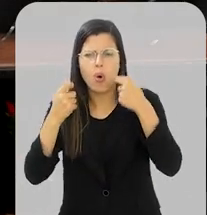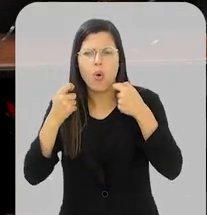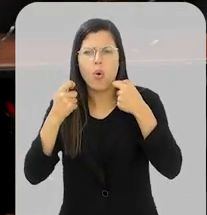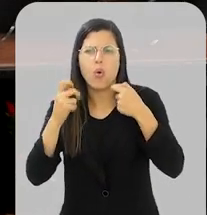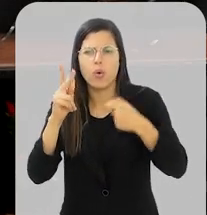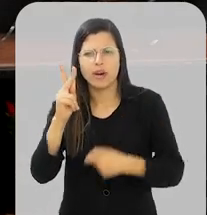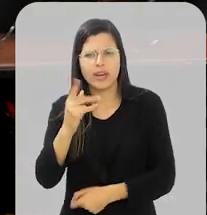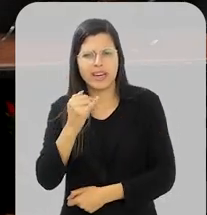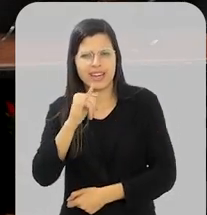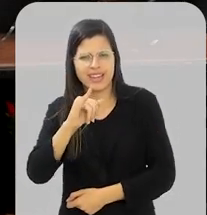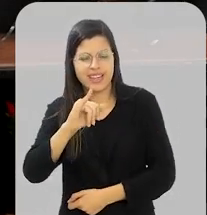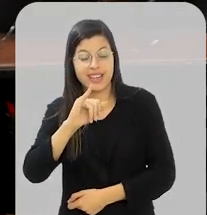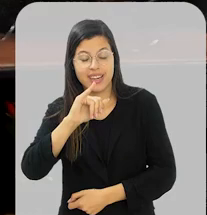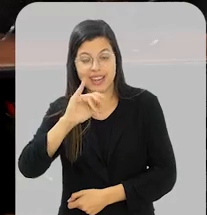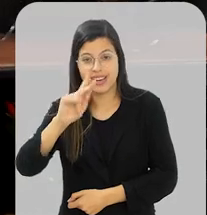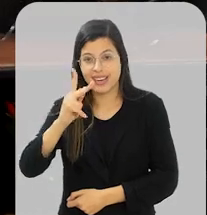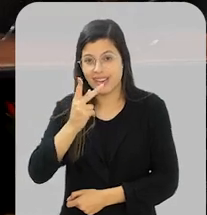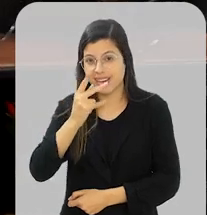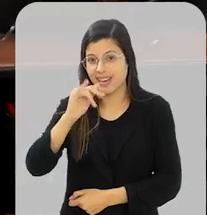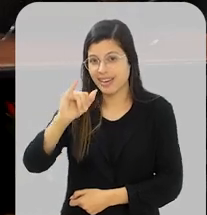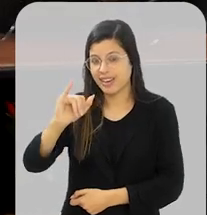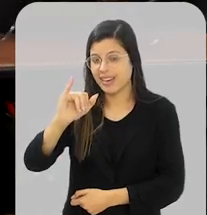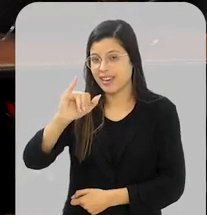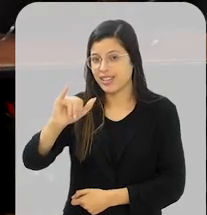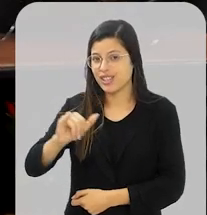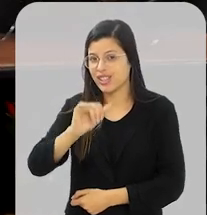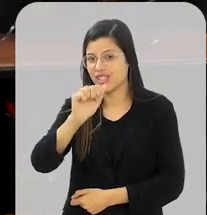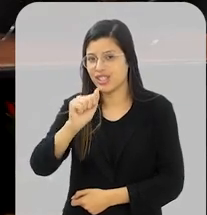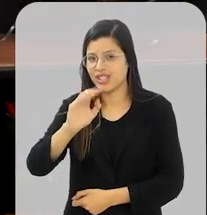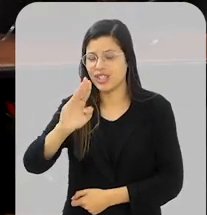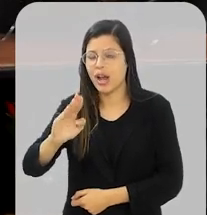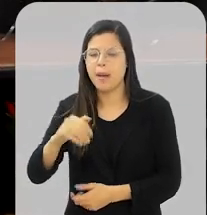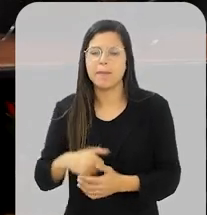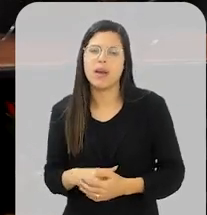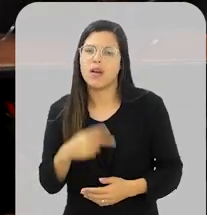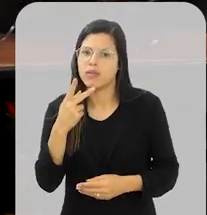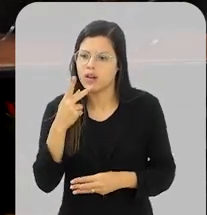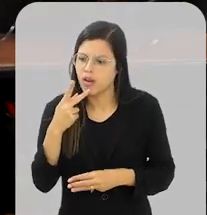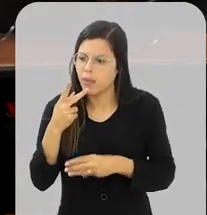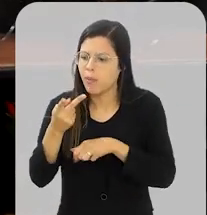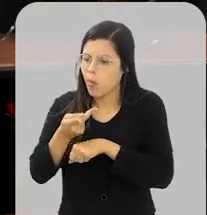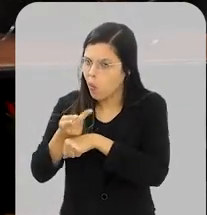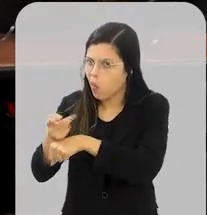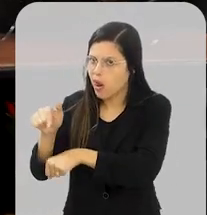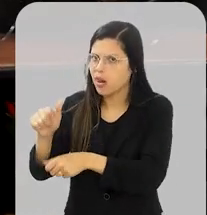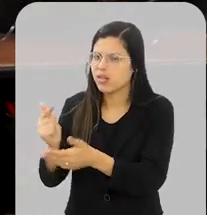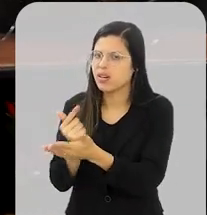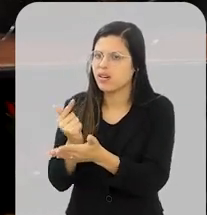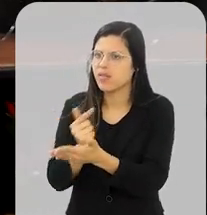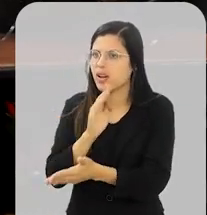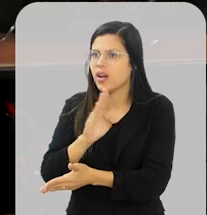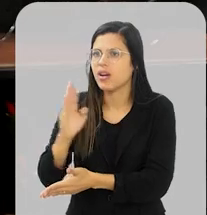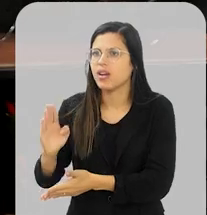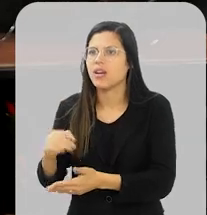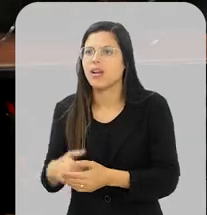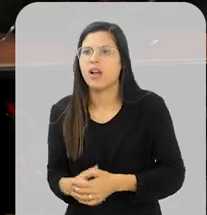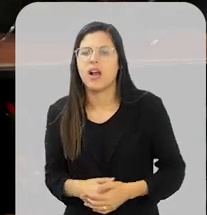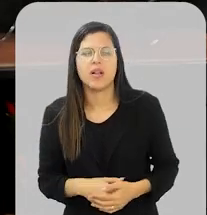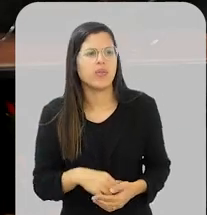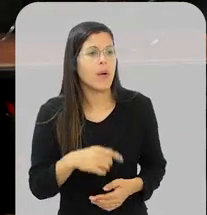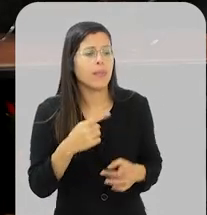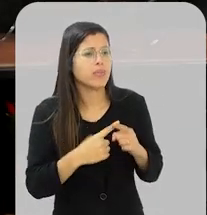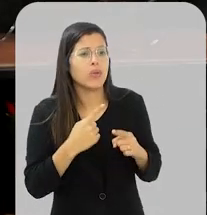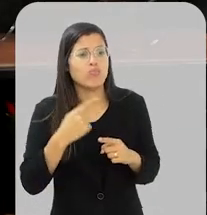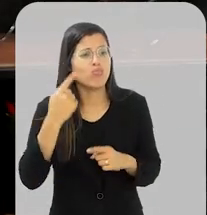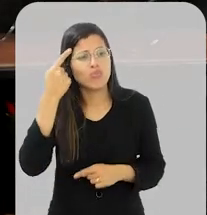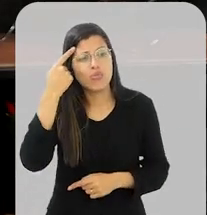hijab? Quando? Pode? Vai ali na livraria, procura, segue, que você vai encontrar alguma coisa que diga, não, porque eu não entendi